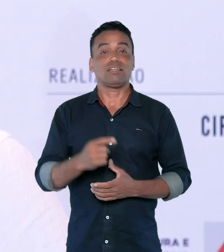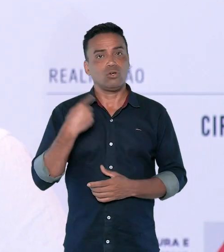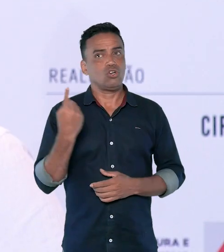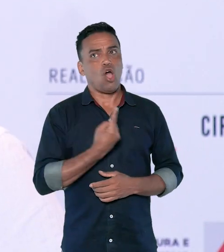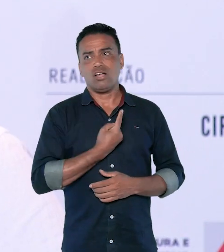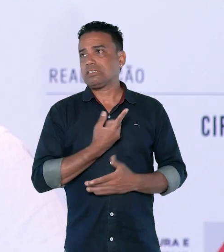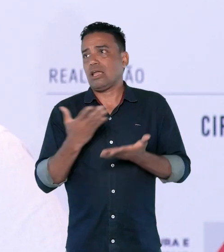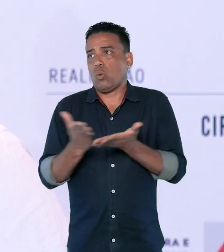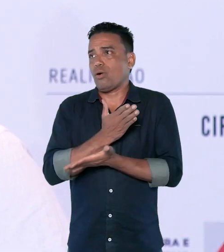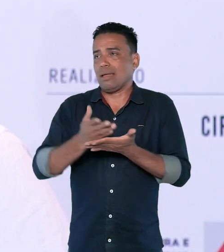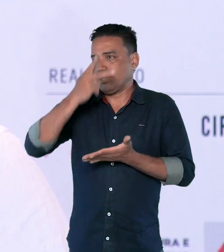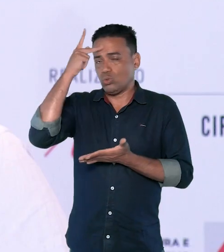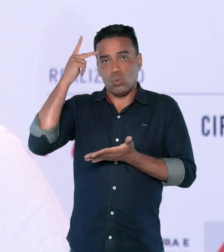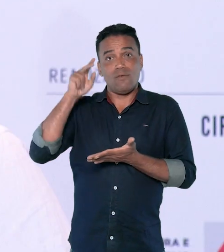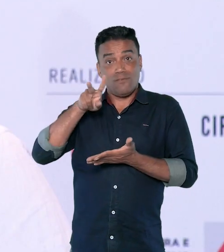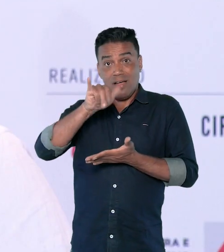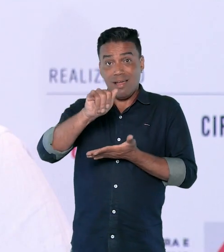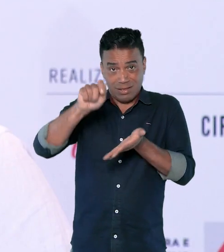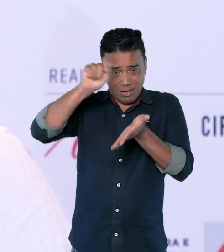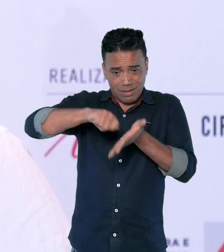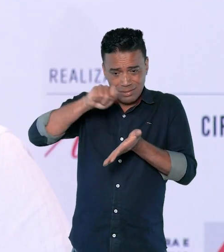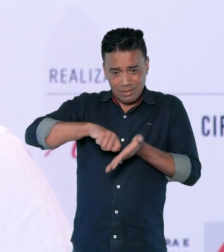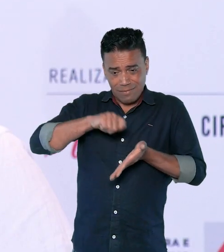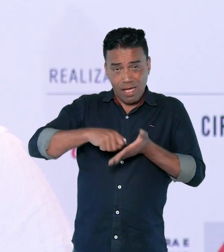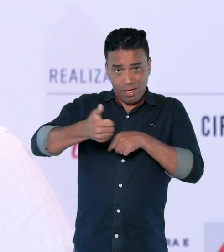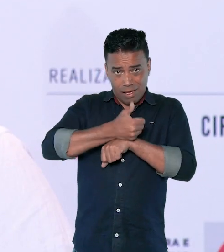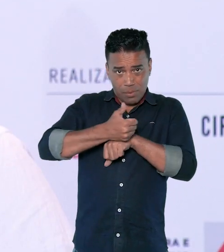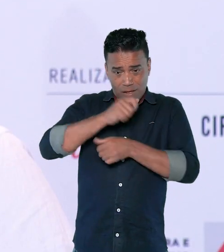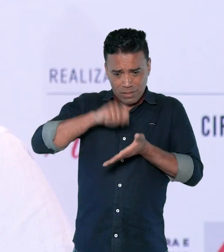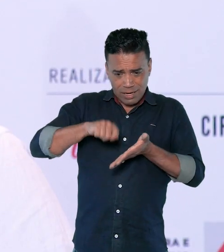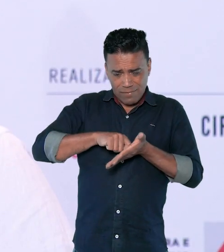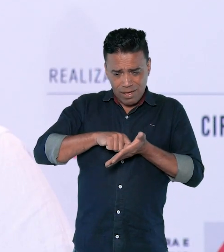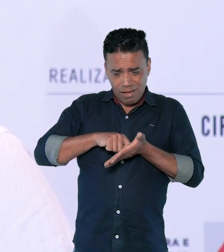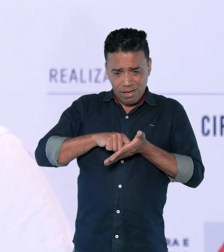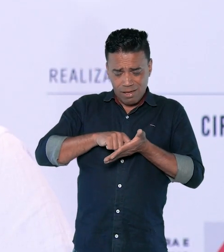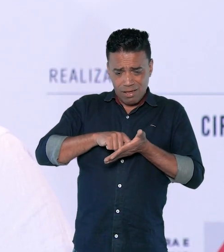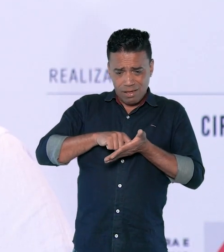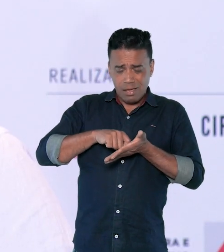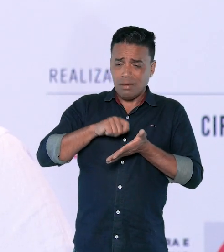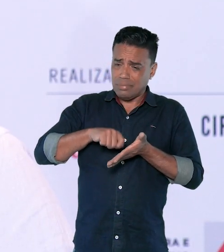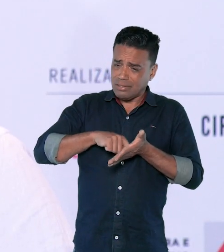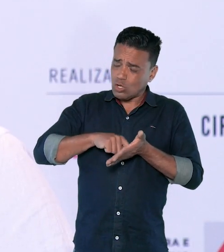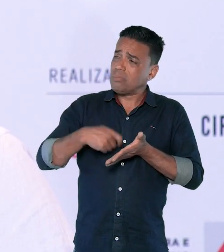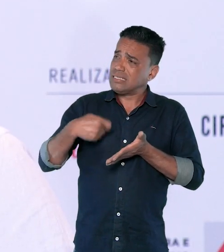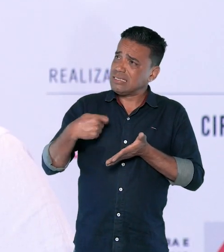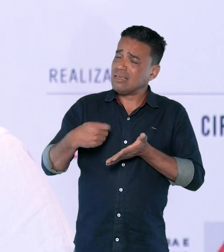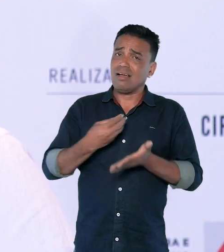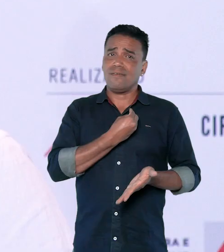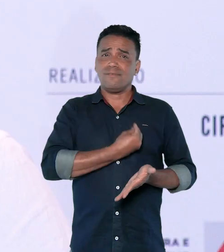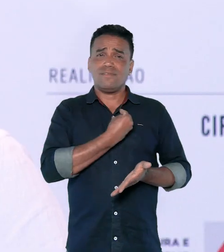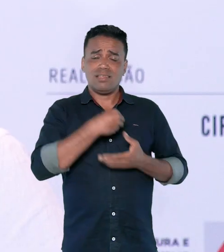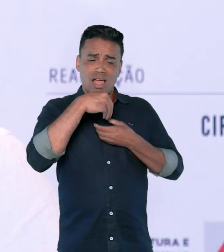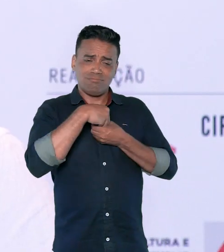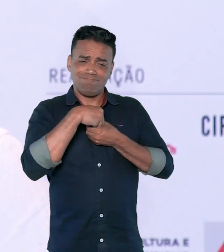para qualquer pessoa que vai escrever, o escritor ele precisa necessariamente ter uma vida